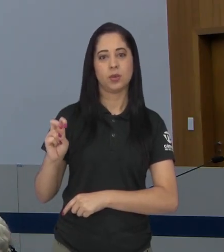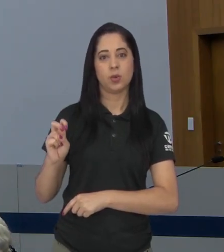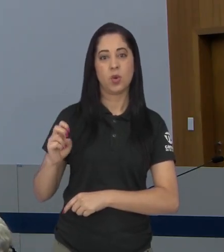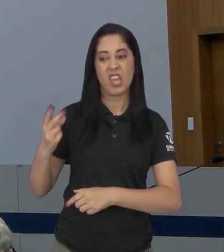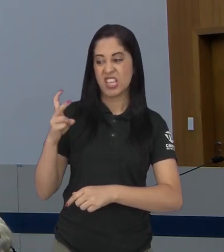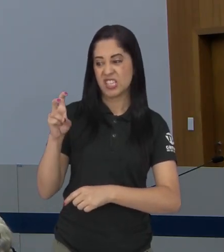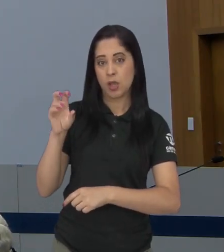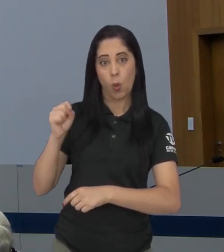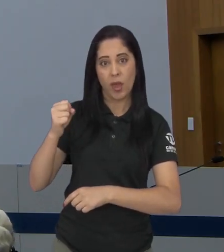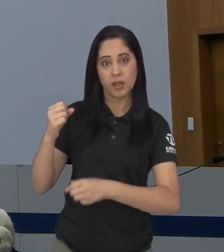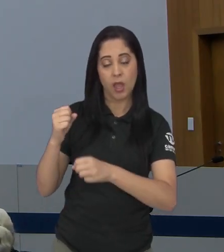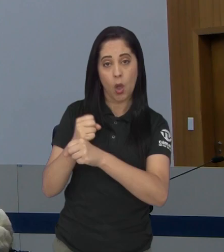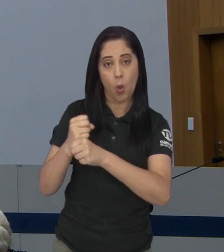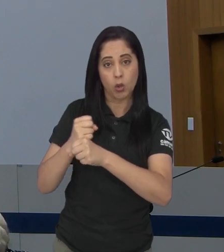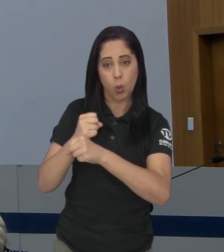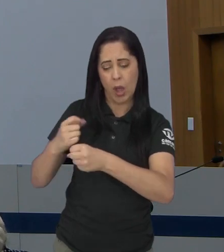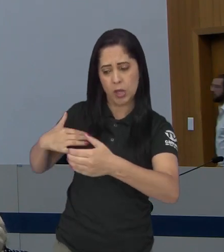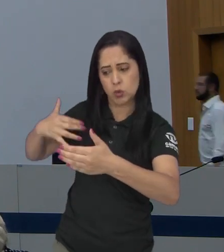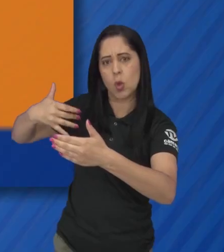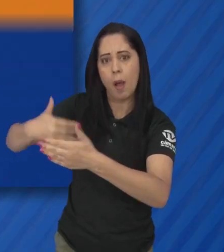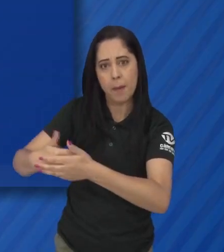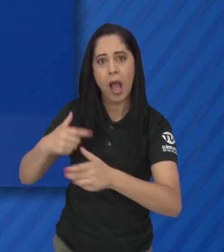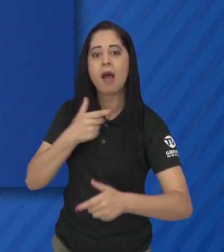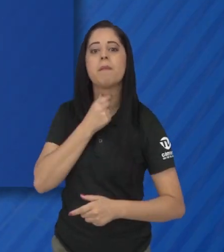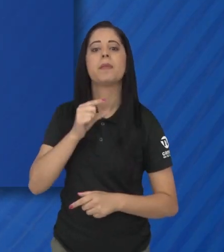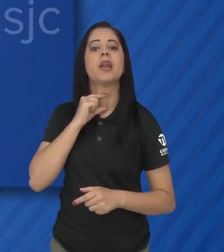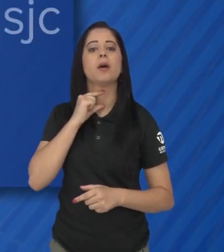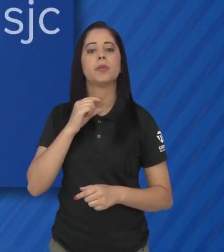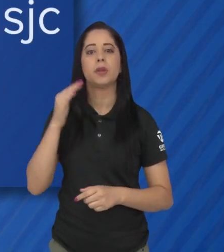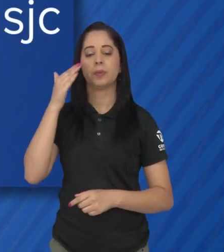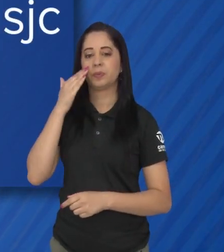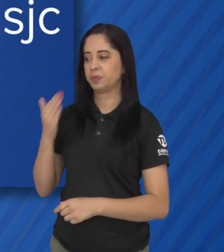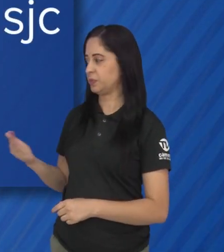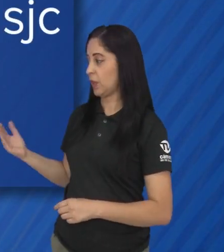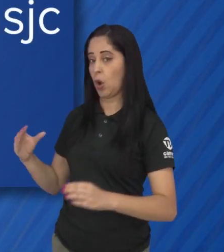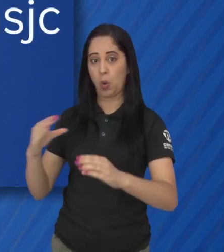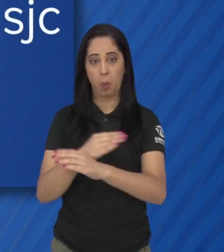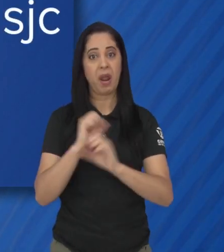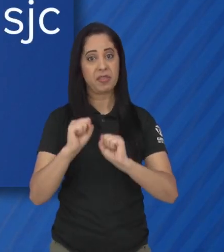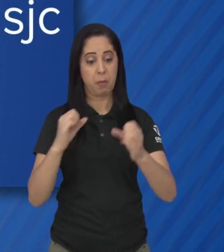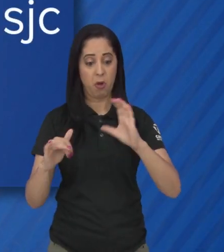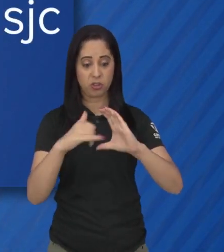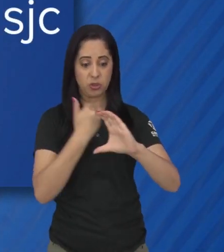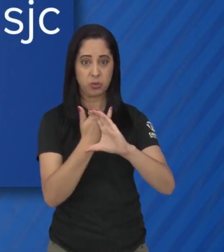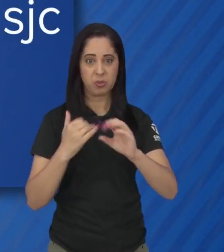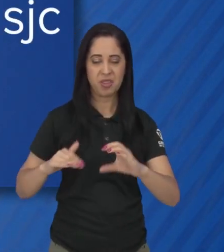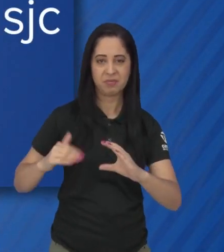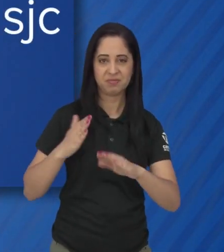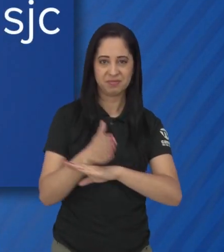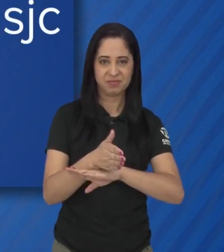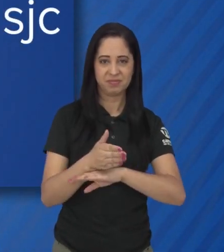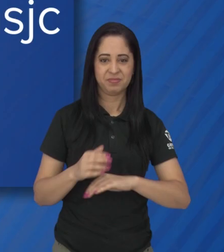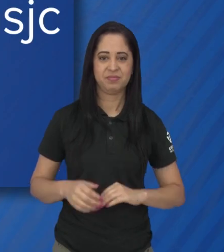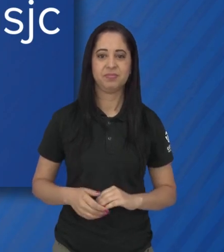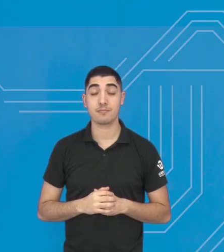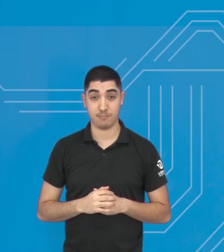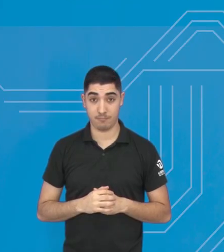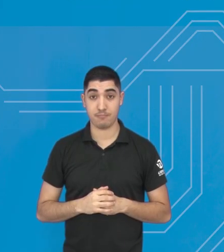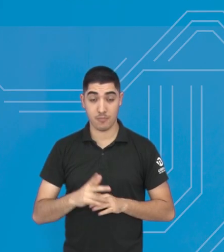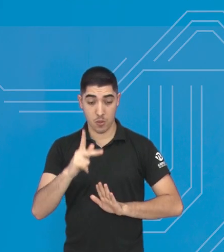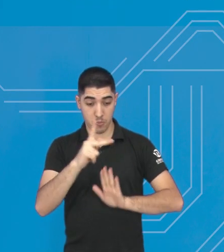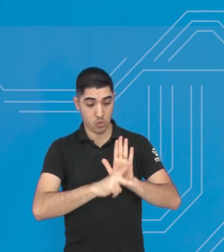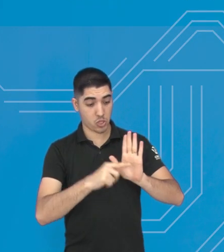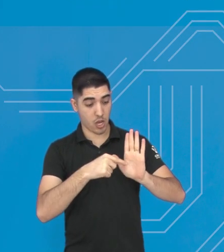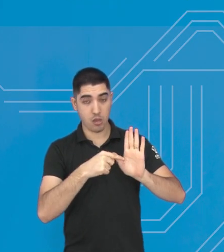por 58 anos no sacerdócio. A sessão na íntegra você confere no nosso canal do YouTube.